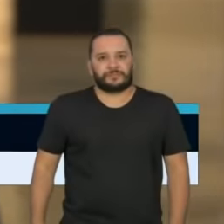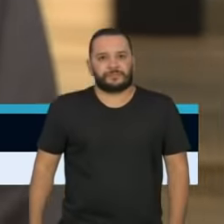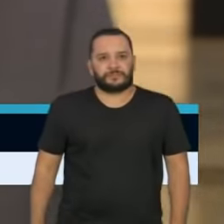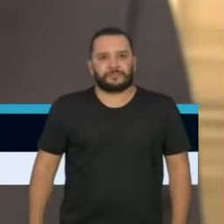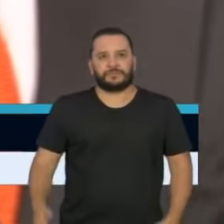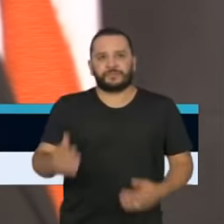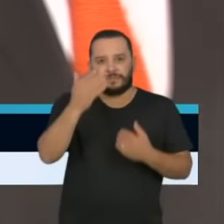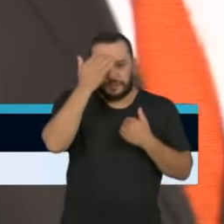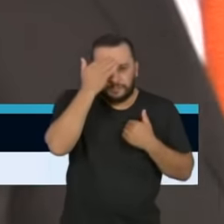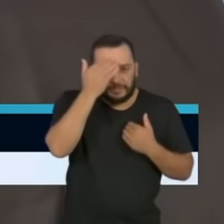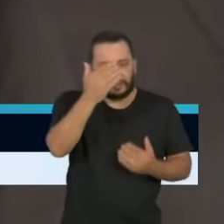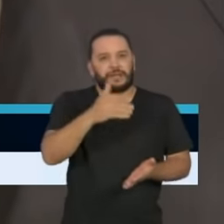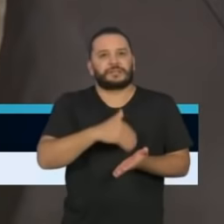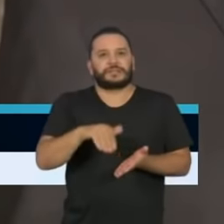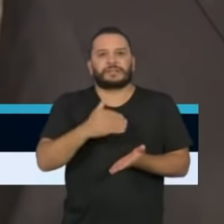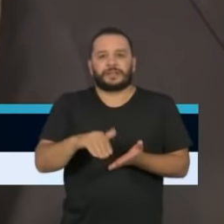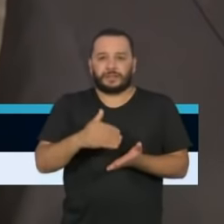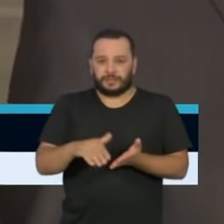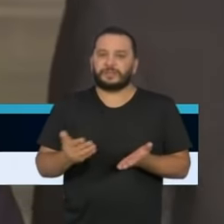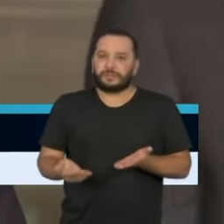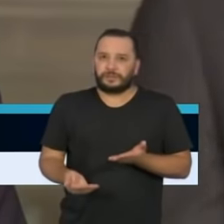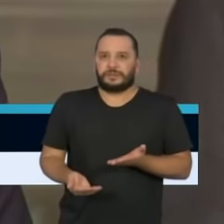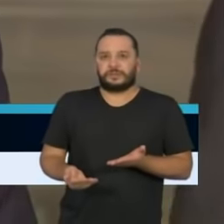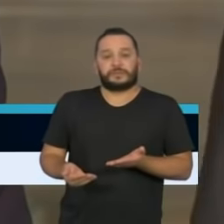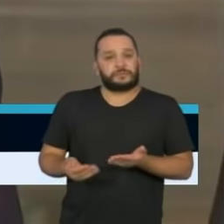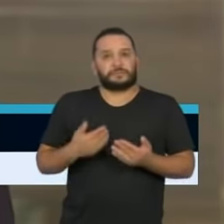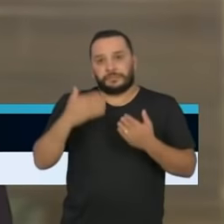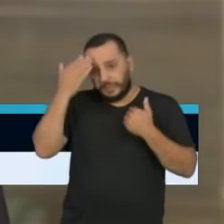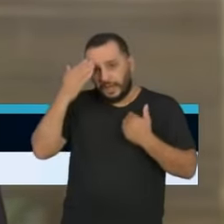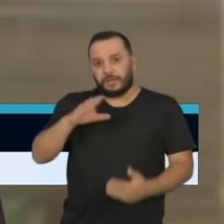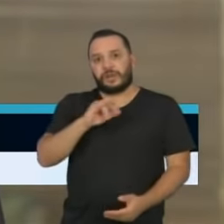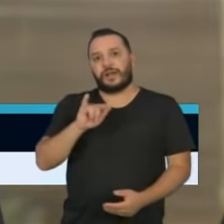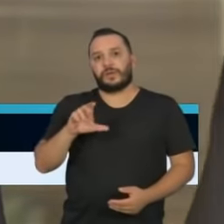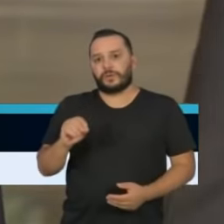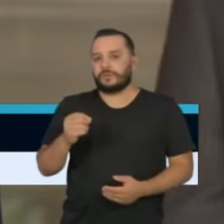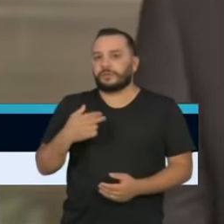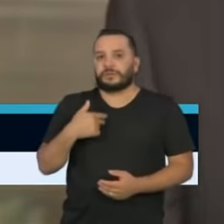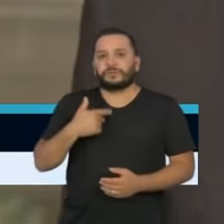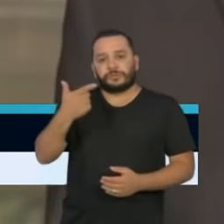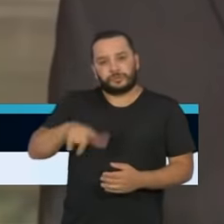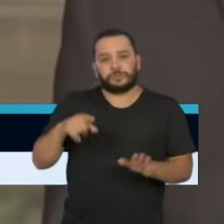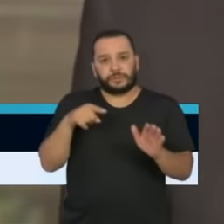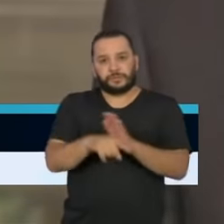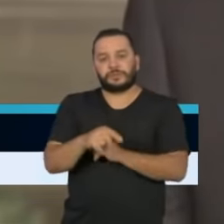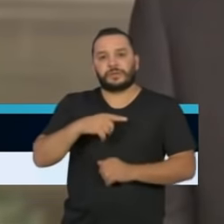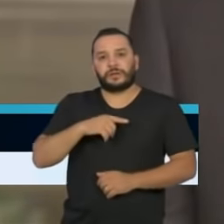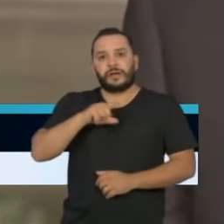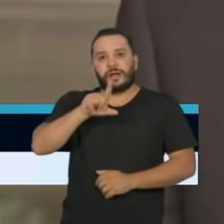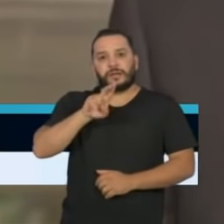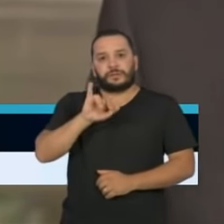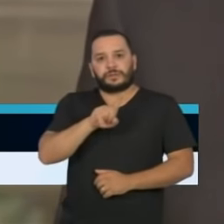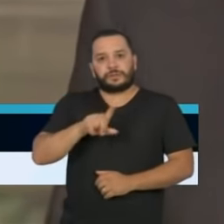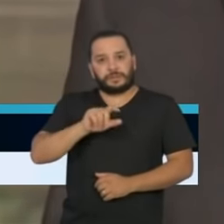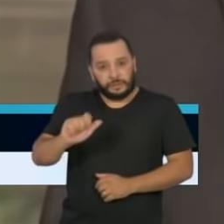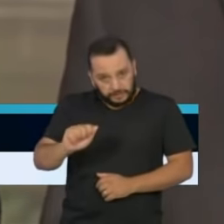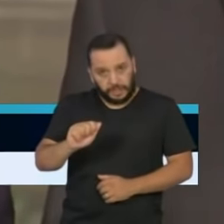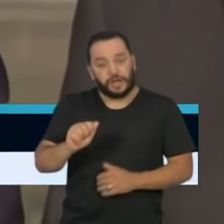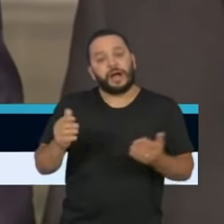Obrigado, secretário. Pode voltar ao seu assento. Obrigado, Caio. Próxima pergunta é da jornalista Luísa Moraes, da TV